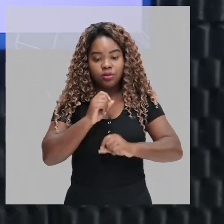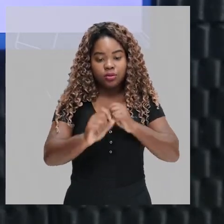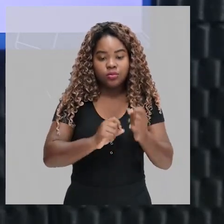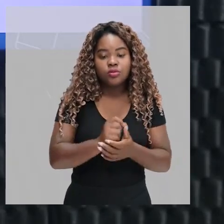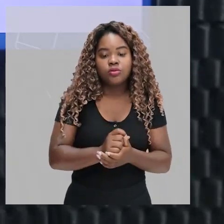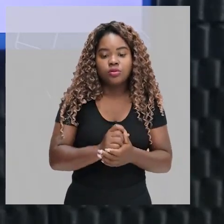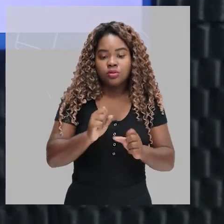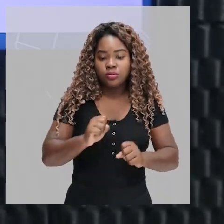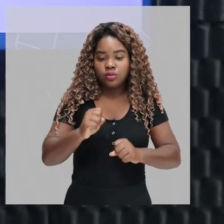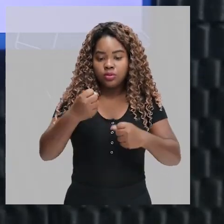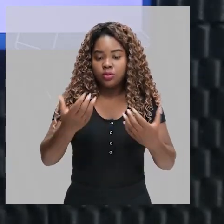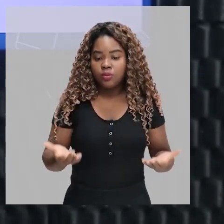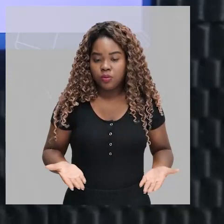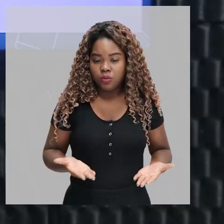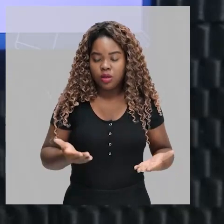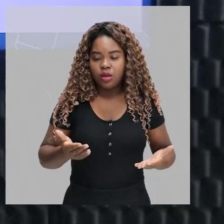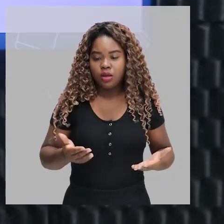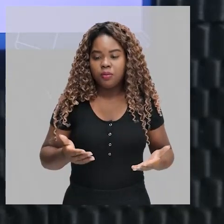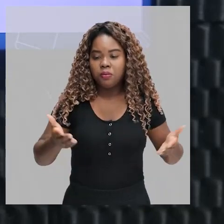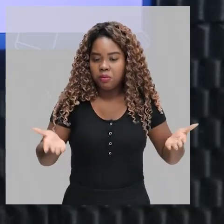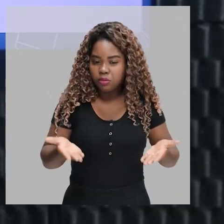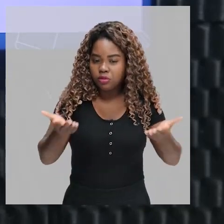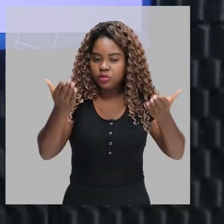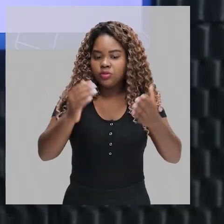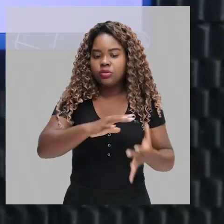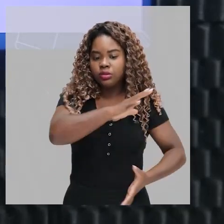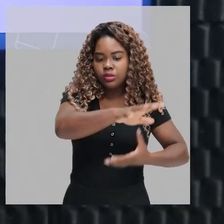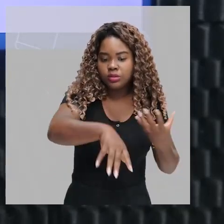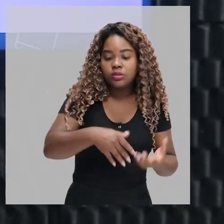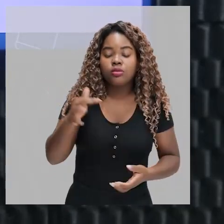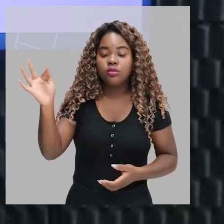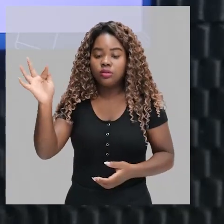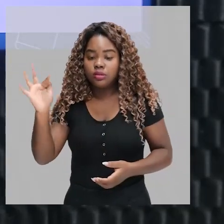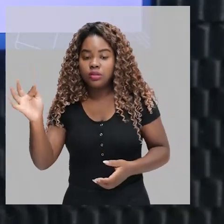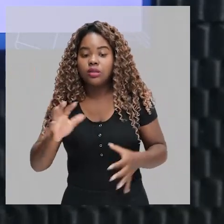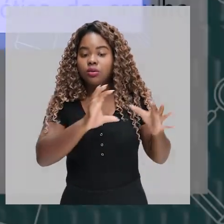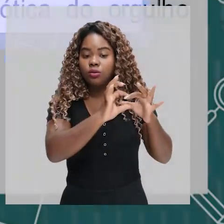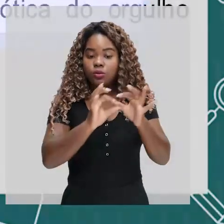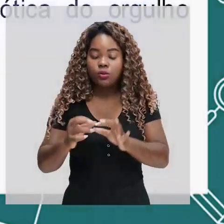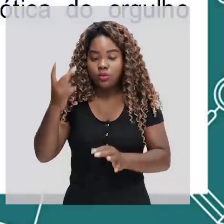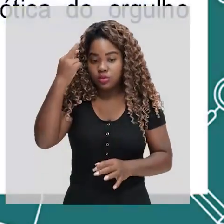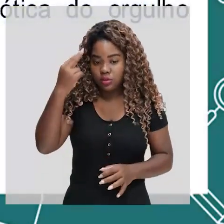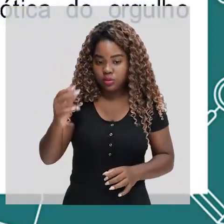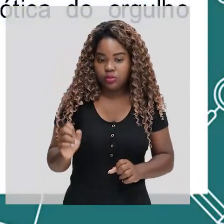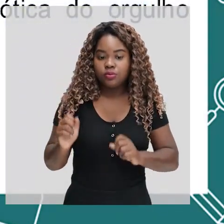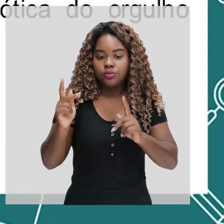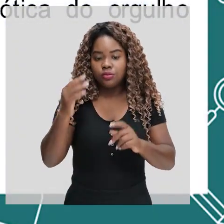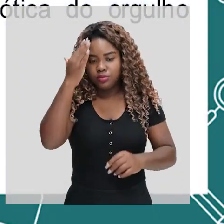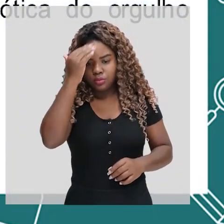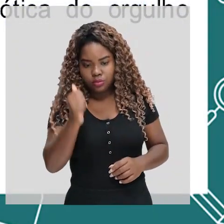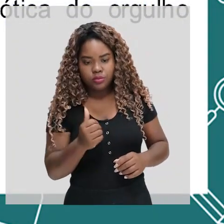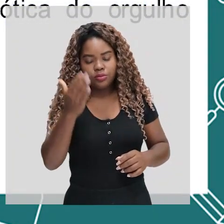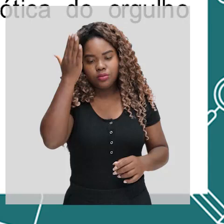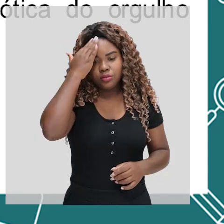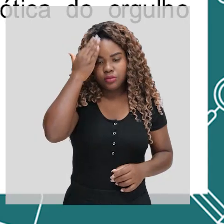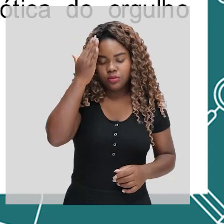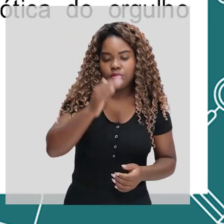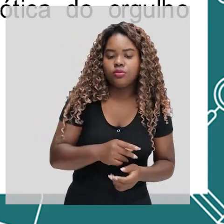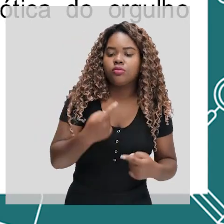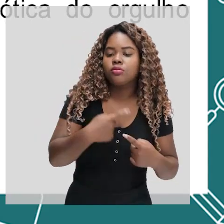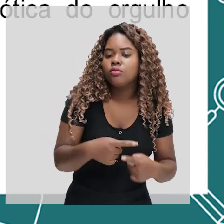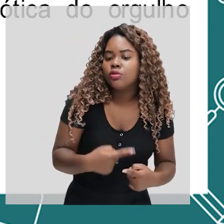impulsionaram a Revolução Francesa no momento também entrar nesse mérito é só o contexto histórico que a gente tem que saber para compreender